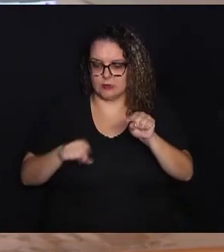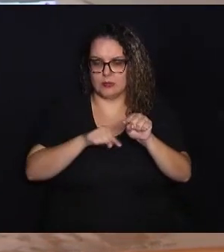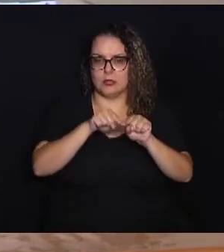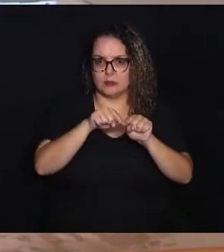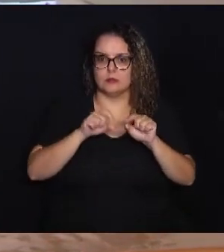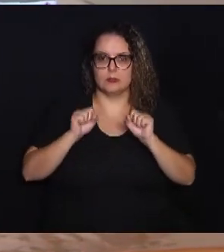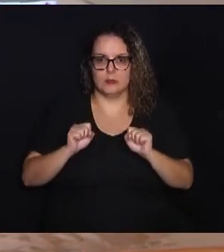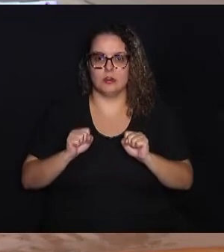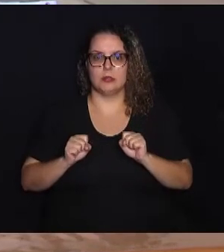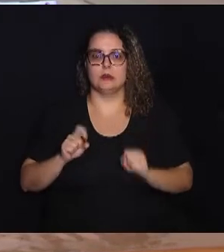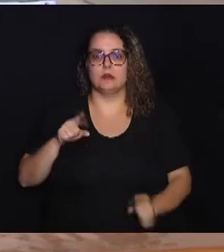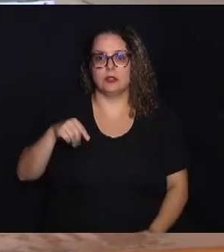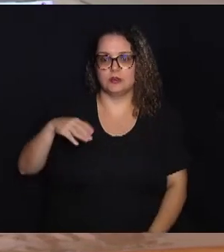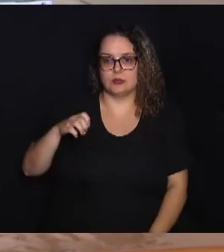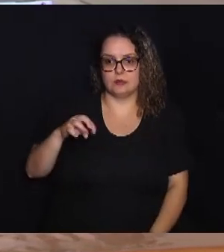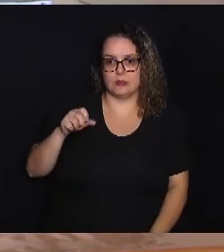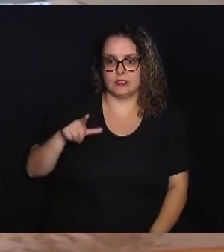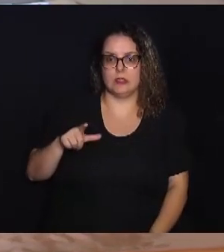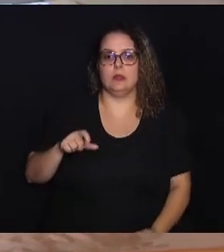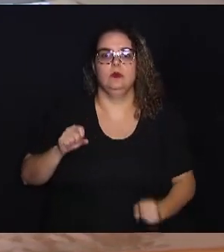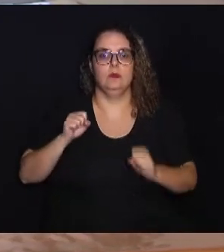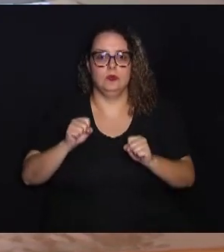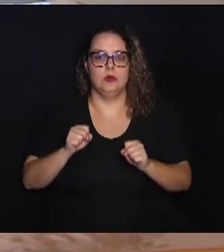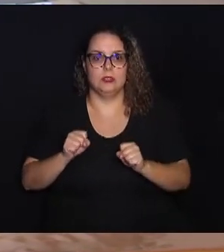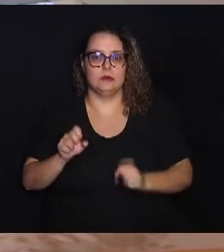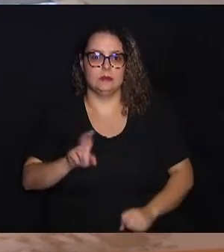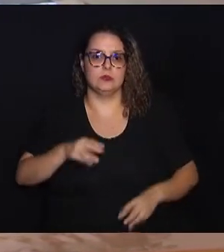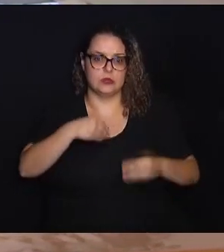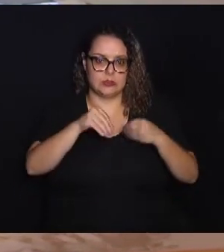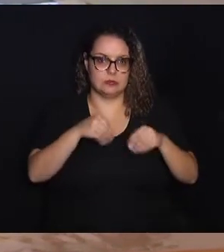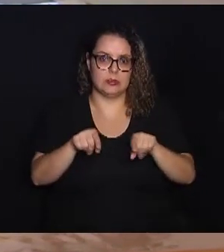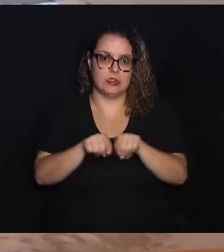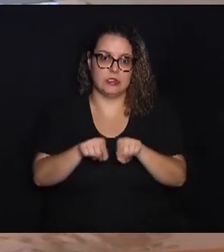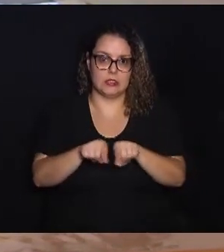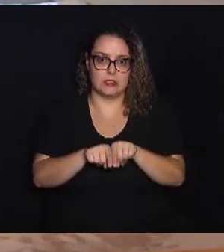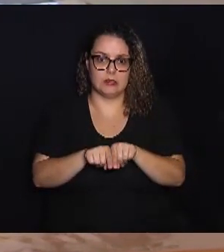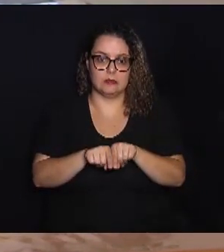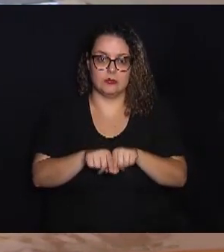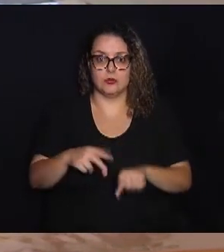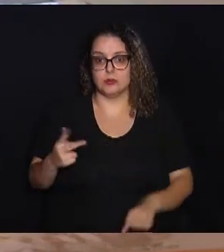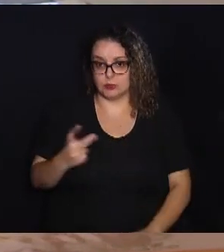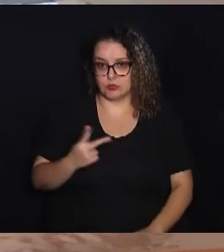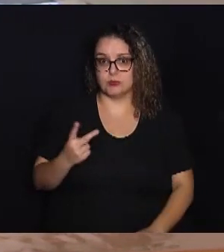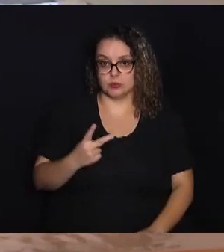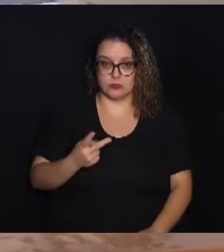cerâmica. Pra colar